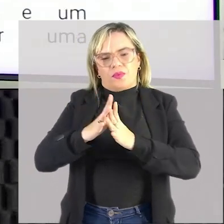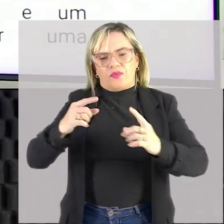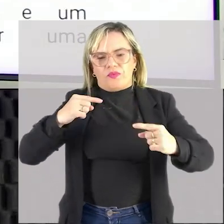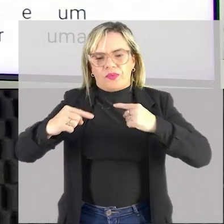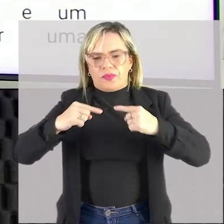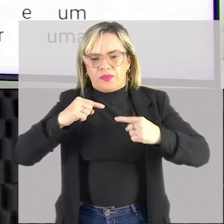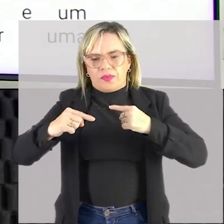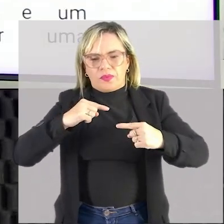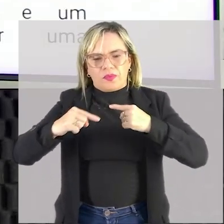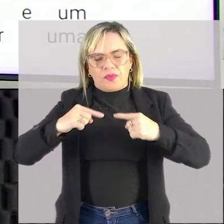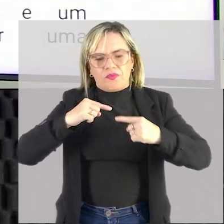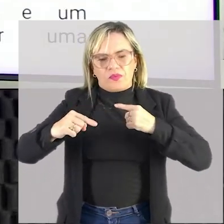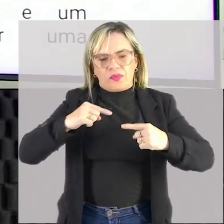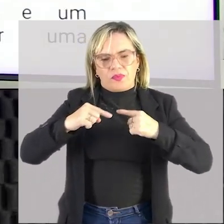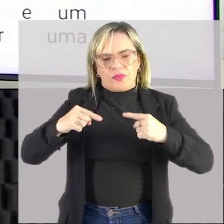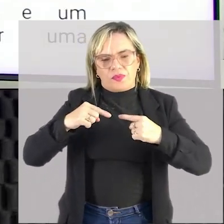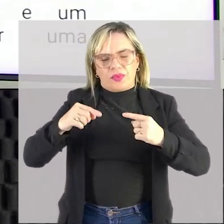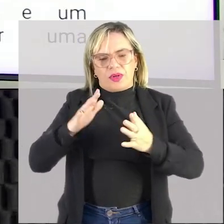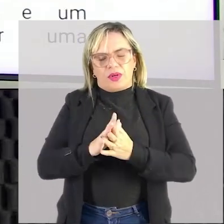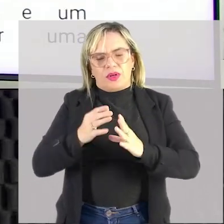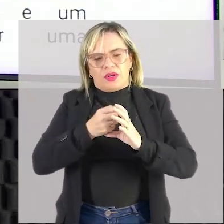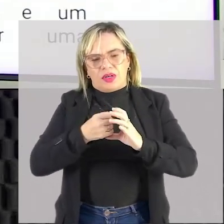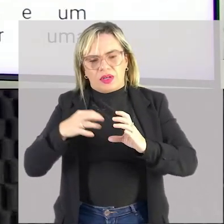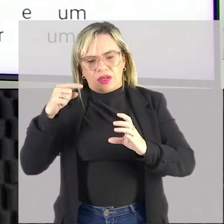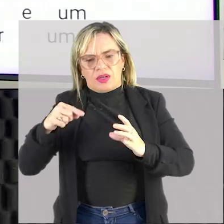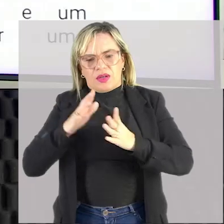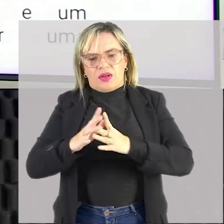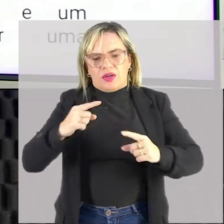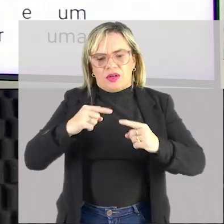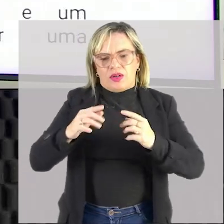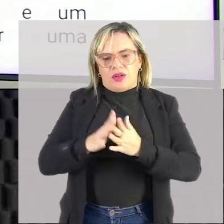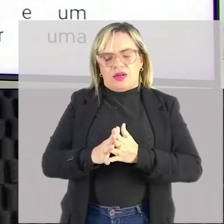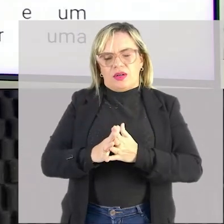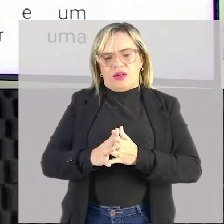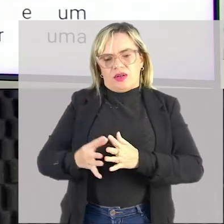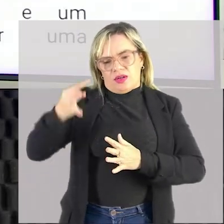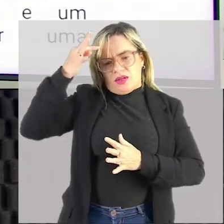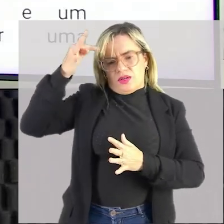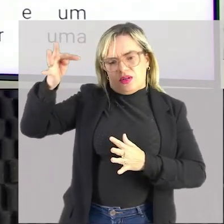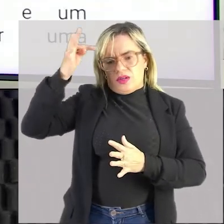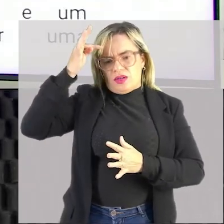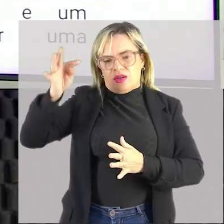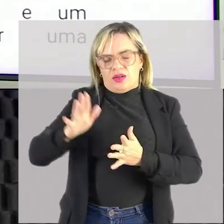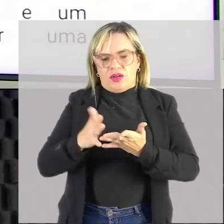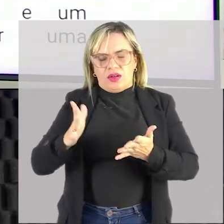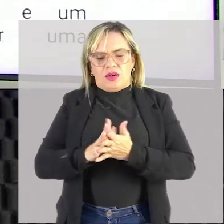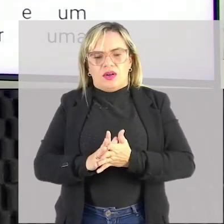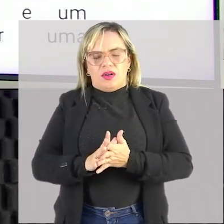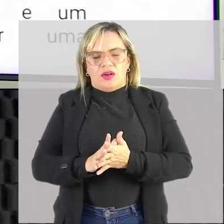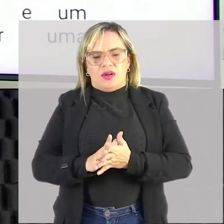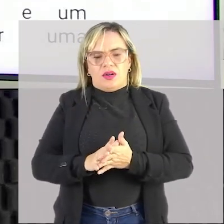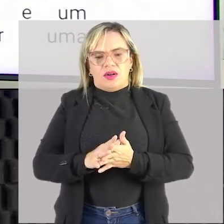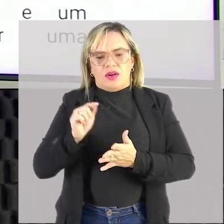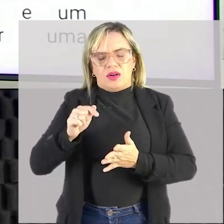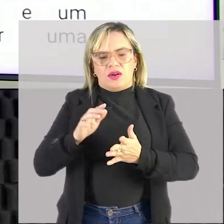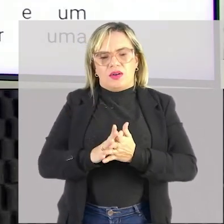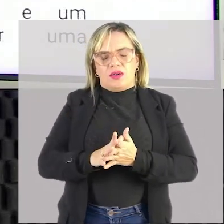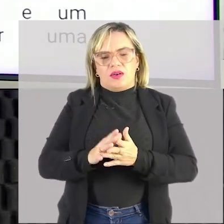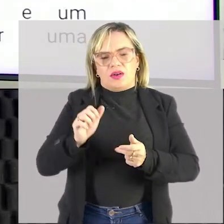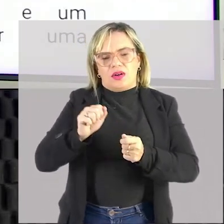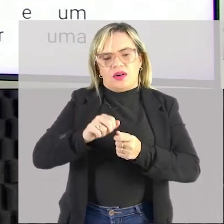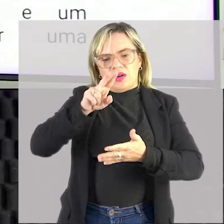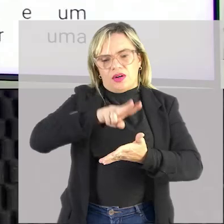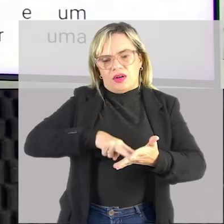algo que é o cerne aqui da política, a partir, claro, de um teórico, né, que nós vamos já fazer a leitura dela. Então, por isso que eu trouxe essa questão, vamos